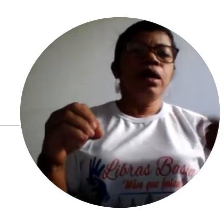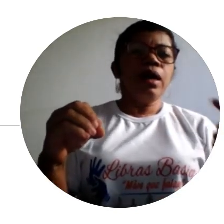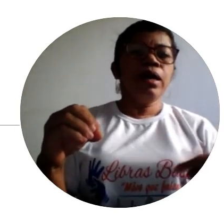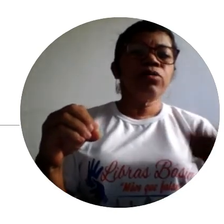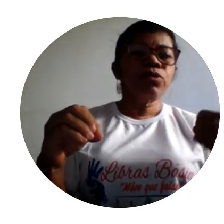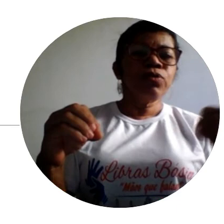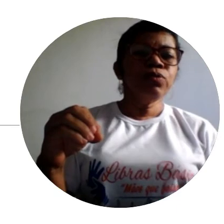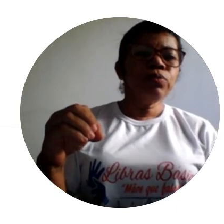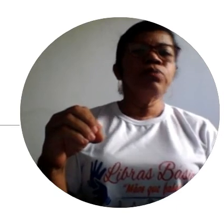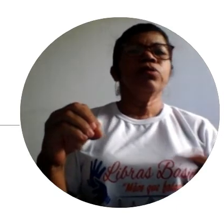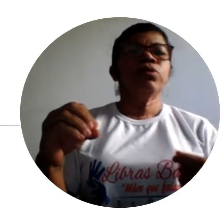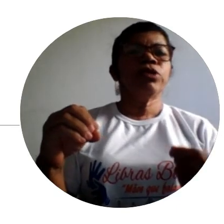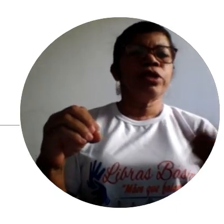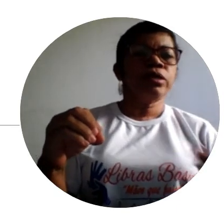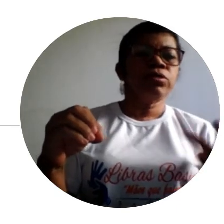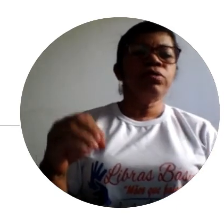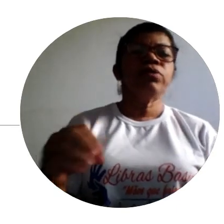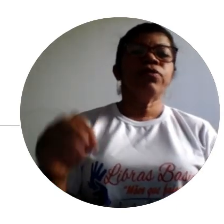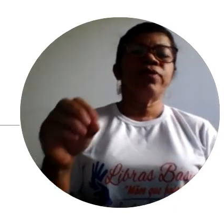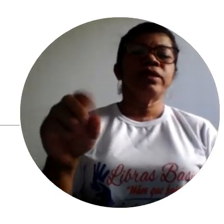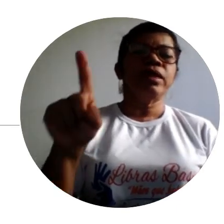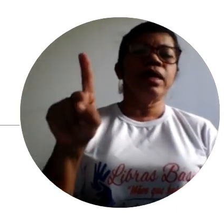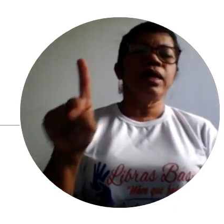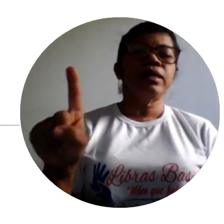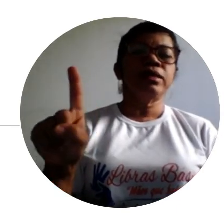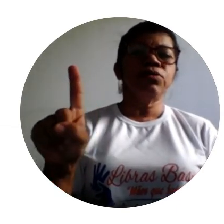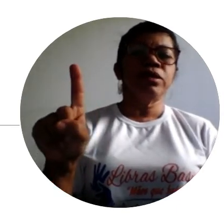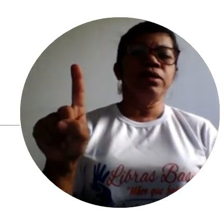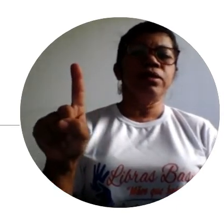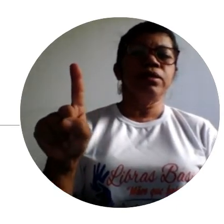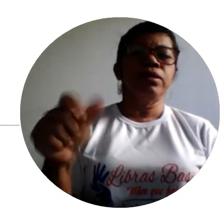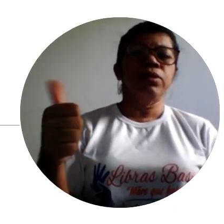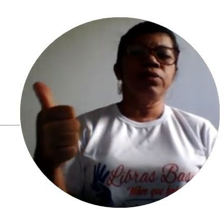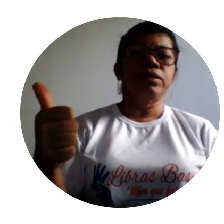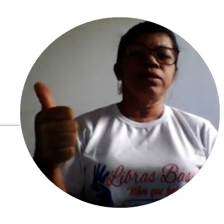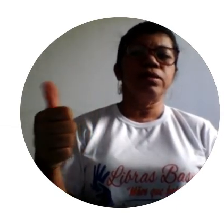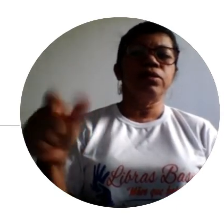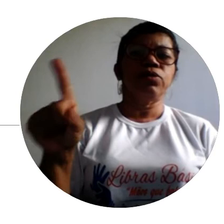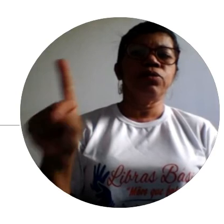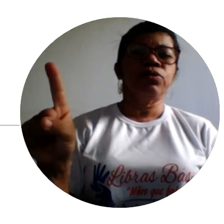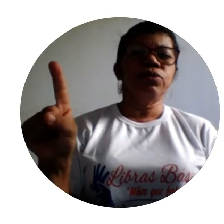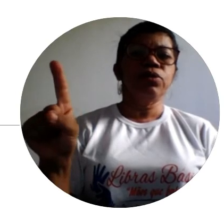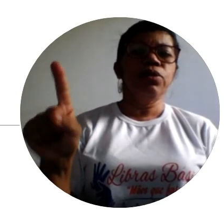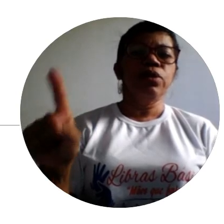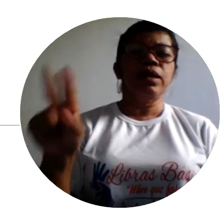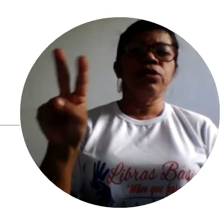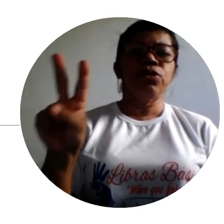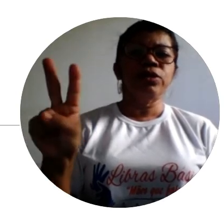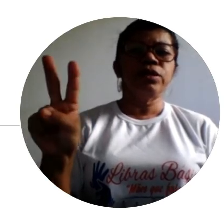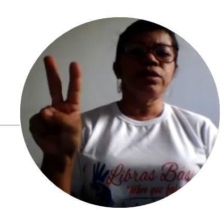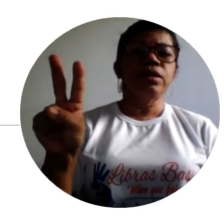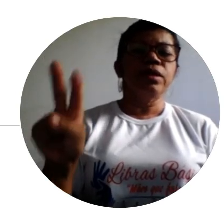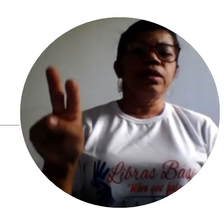contar, eu tenho um objeto, eu vou fazer esse 1 aqui. Não esse. 1,